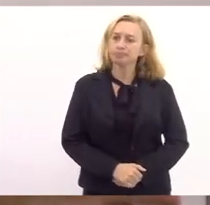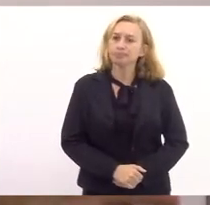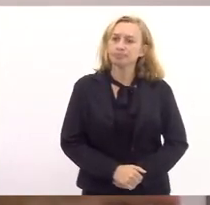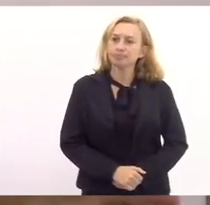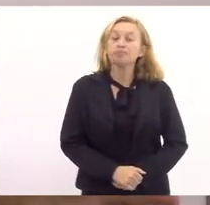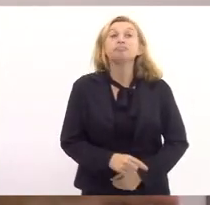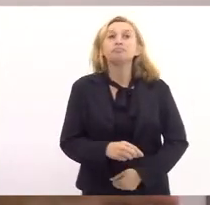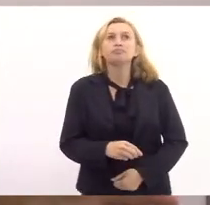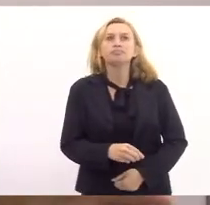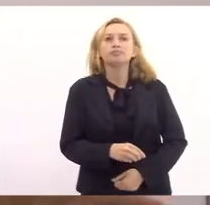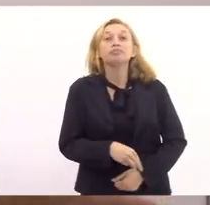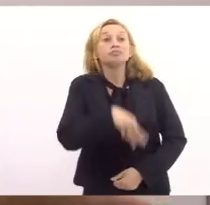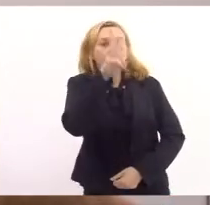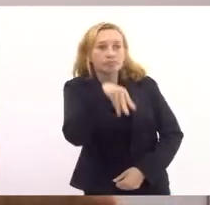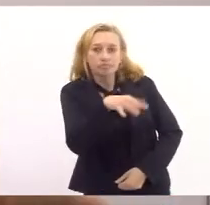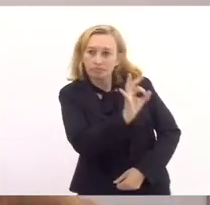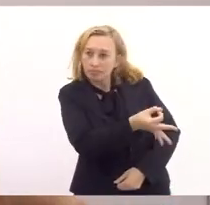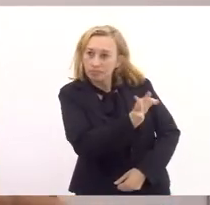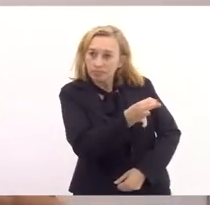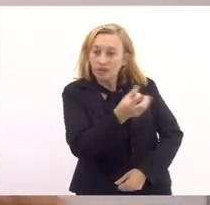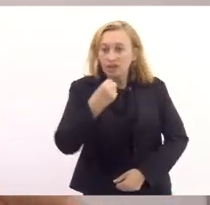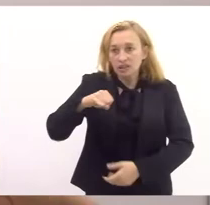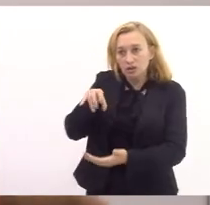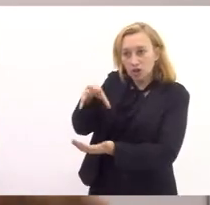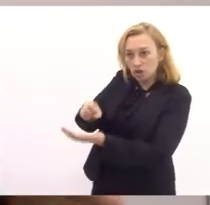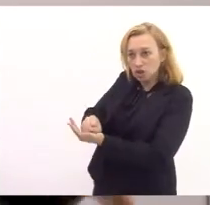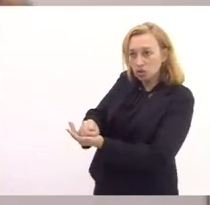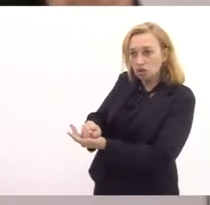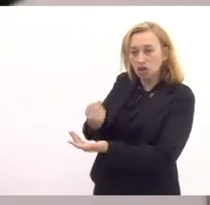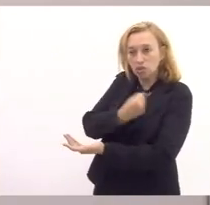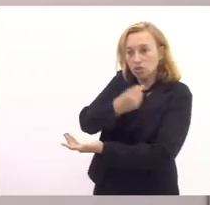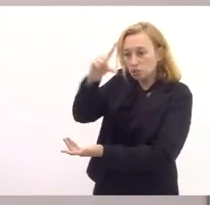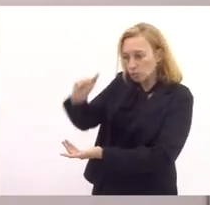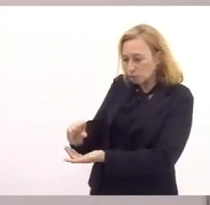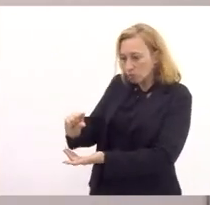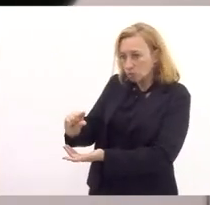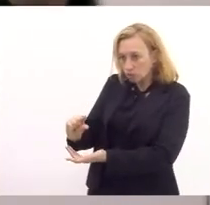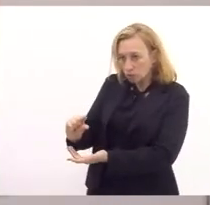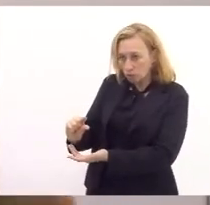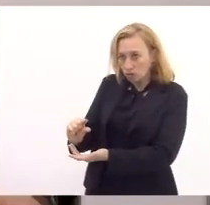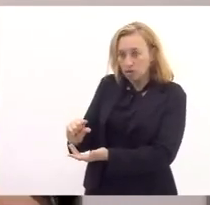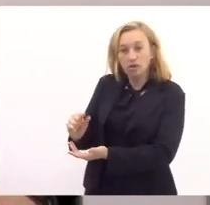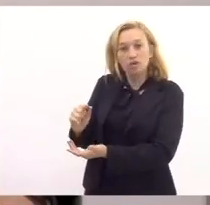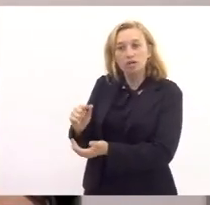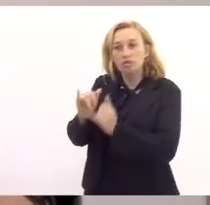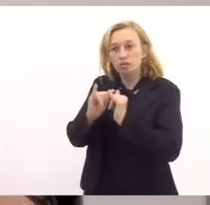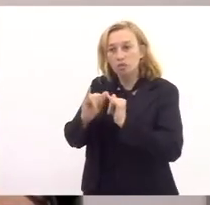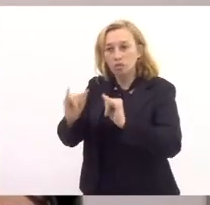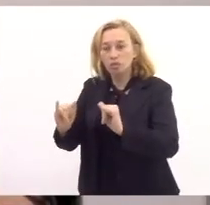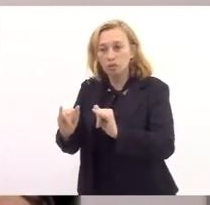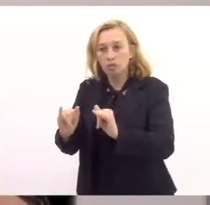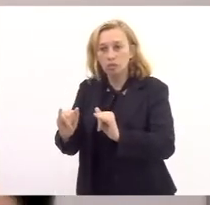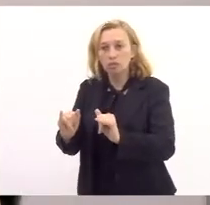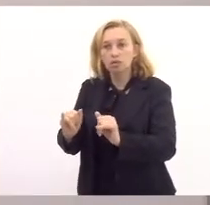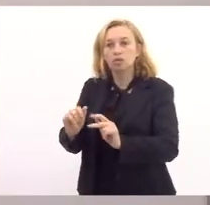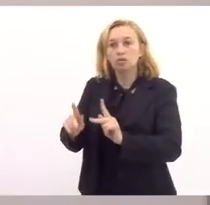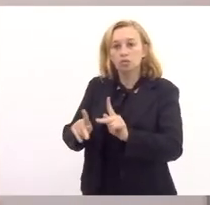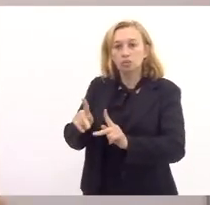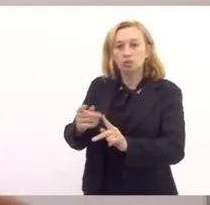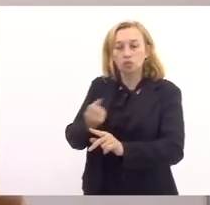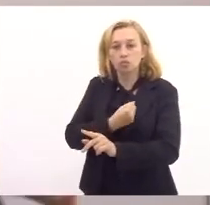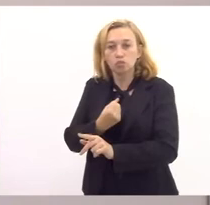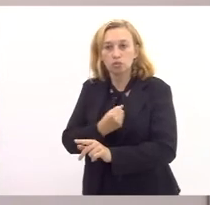quem tem razão. Né? Se registra números menores e é dito ao grande público que os números são